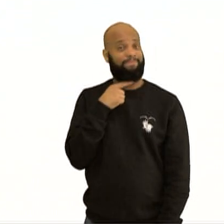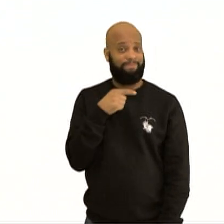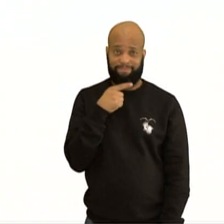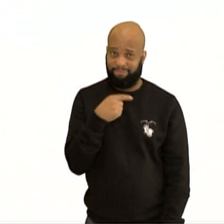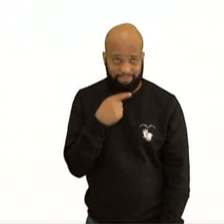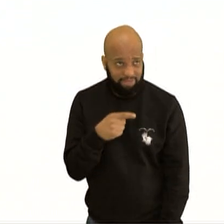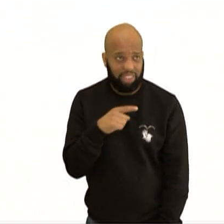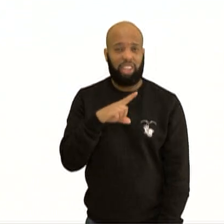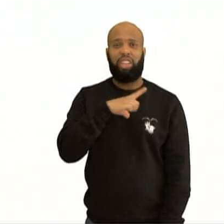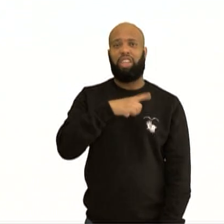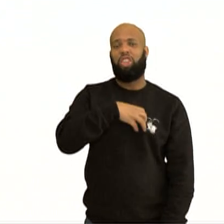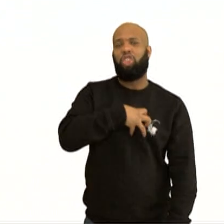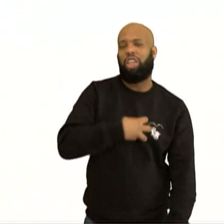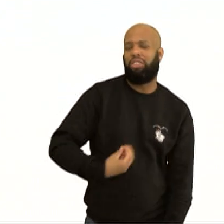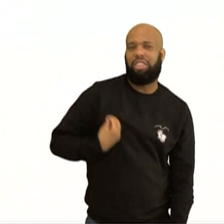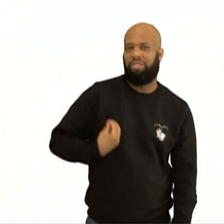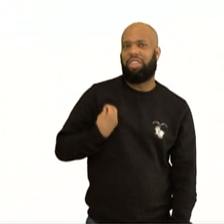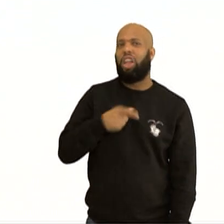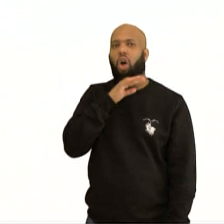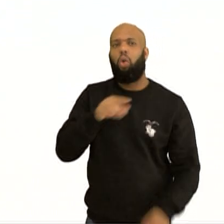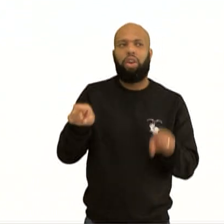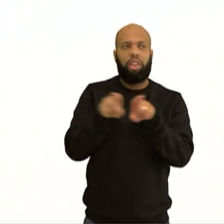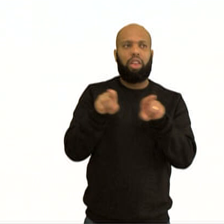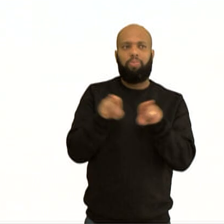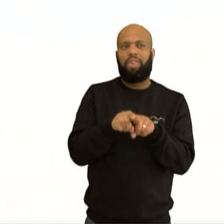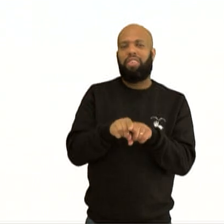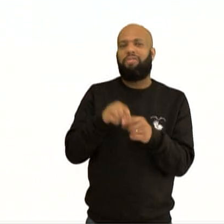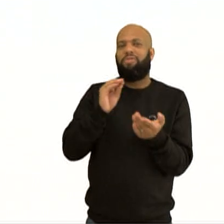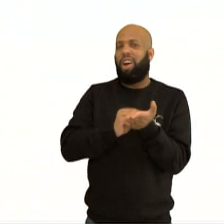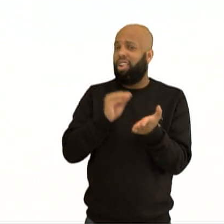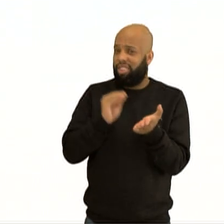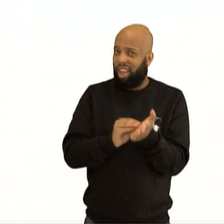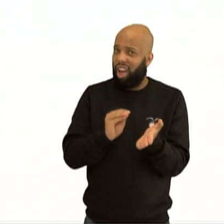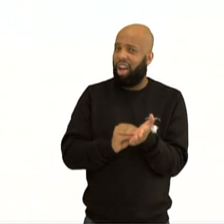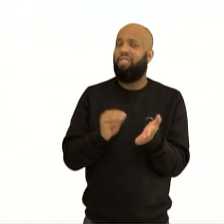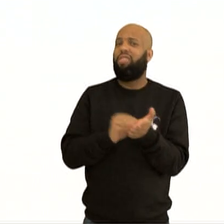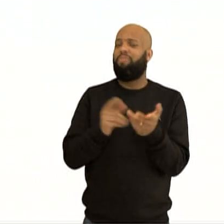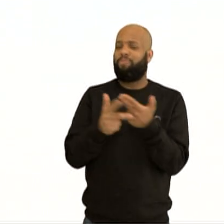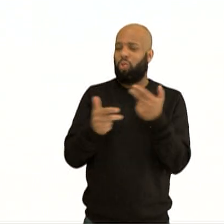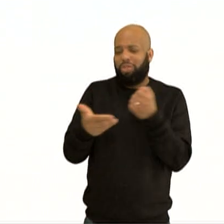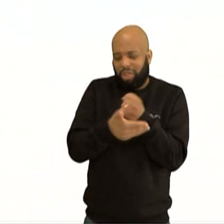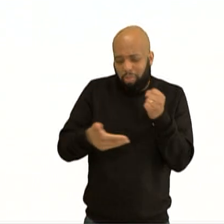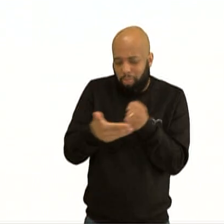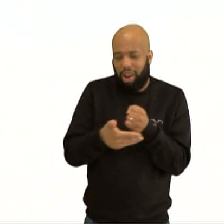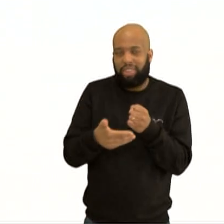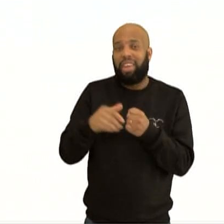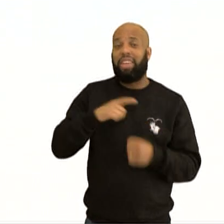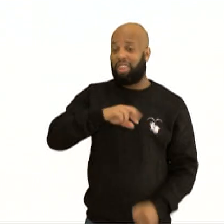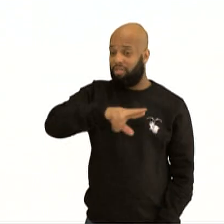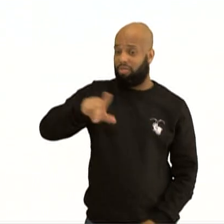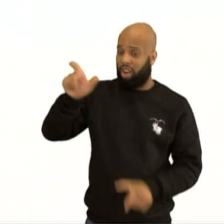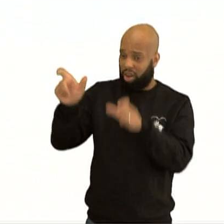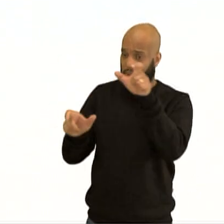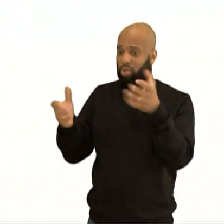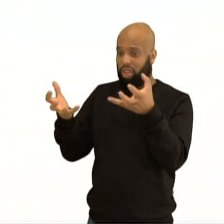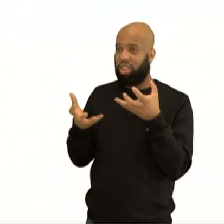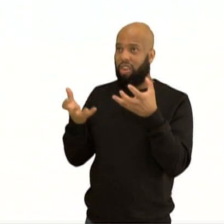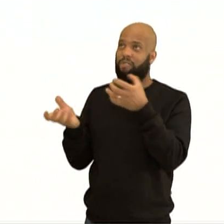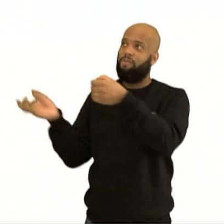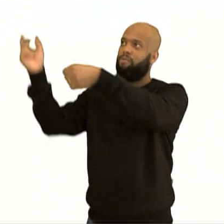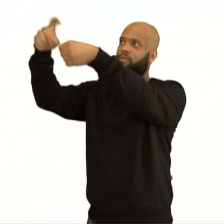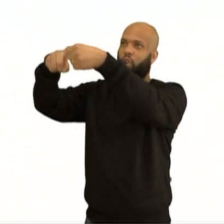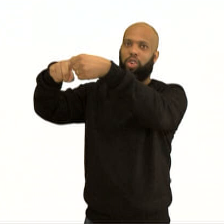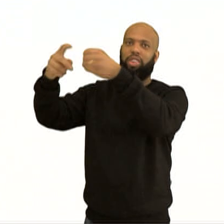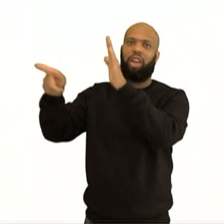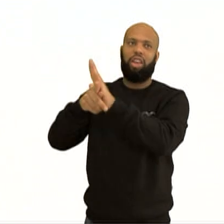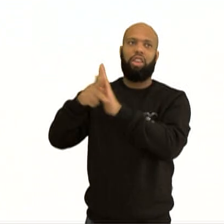lá de moradias precárias, de falta de acesso a serviços básicos. Então, muitos querem retornar para o sertão, ou seja,